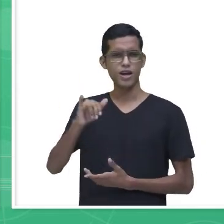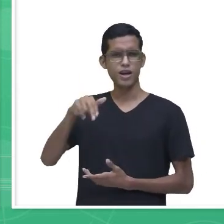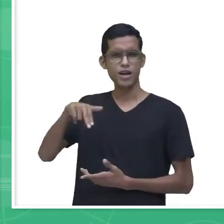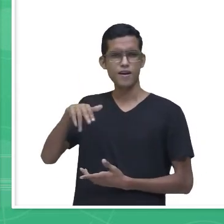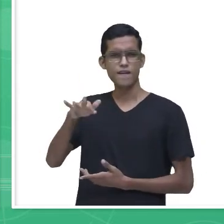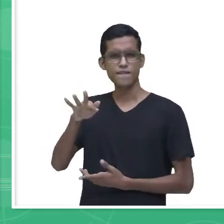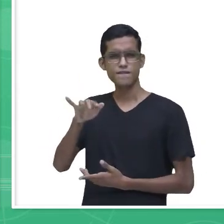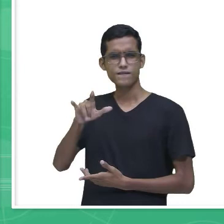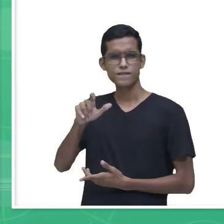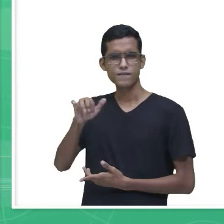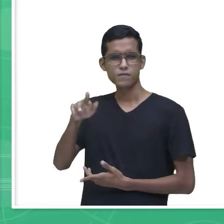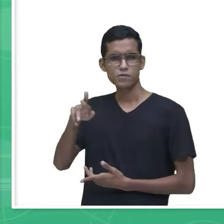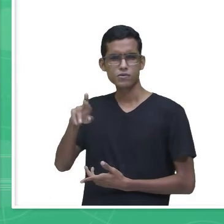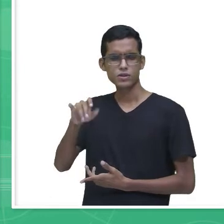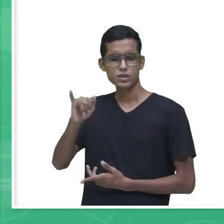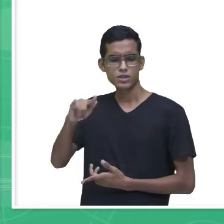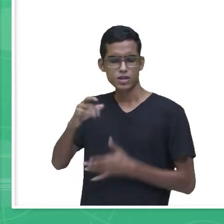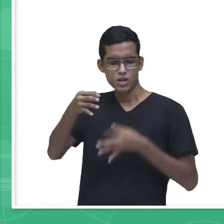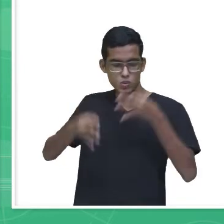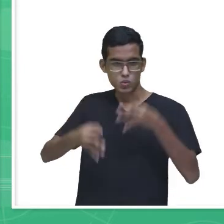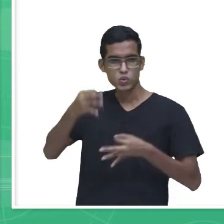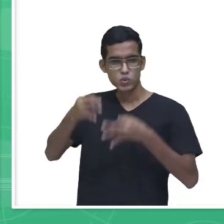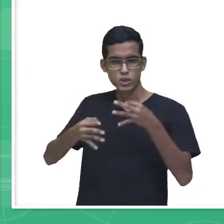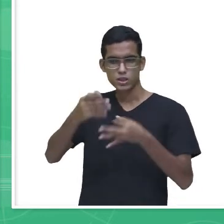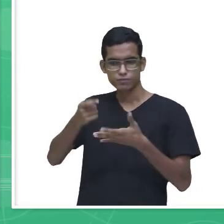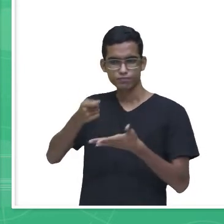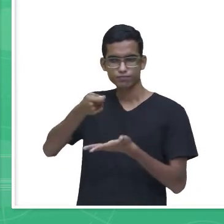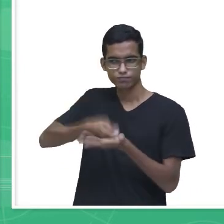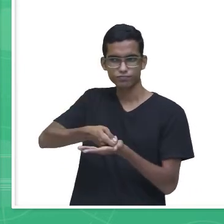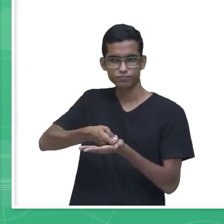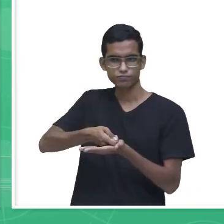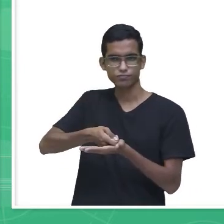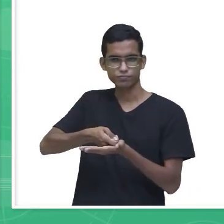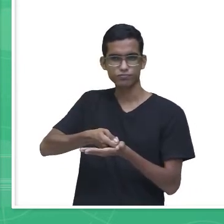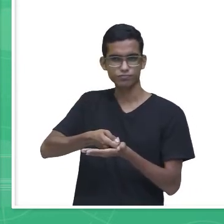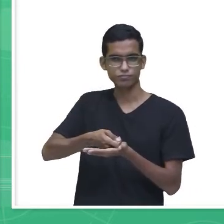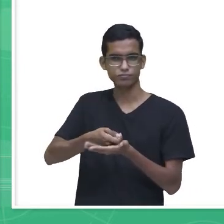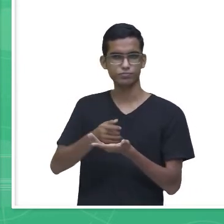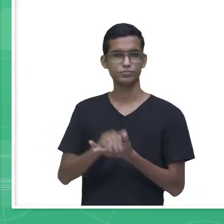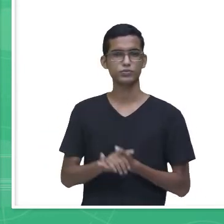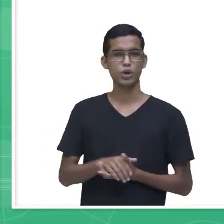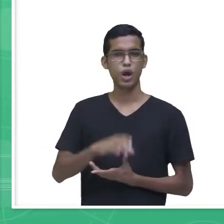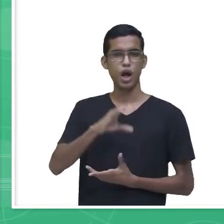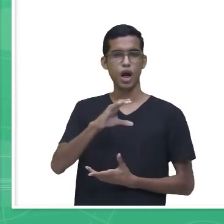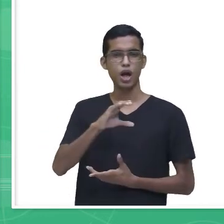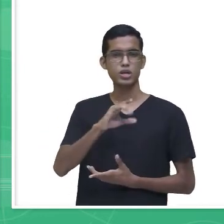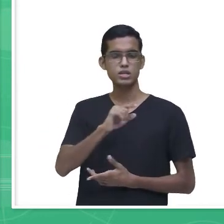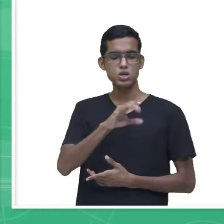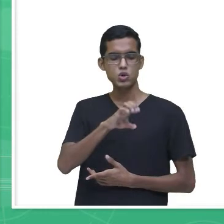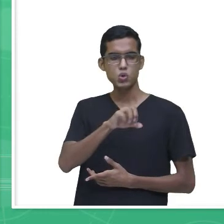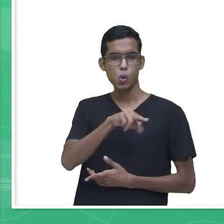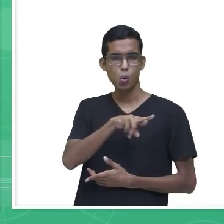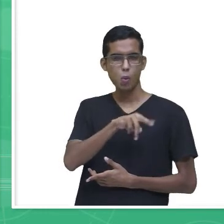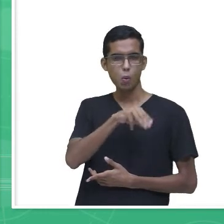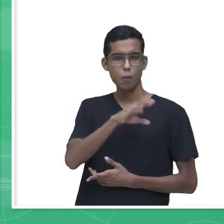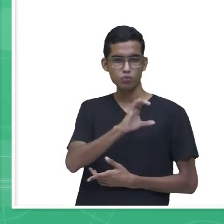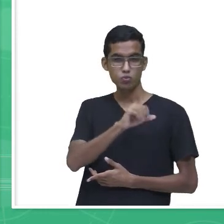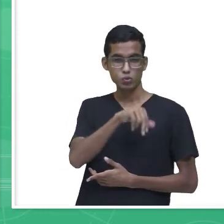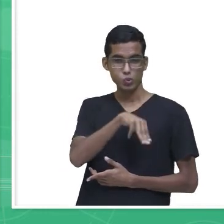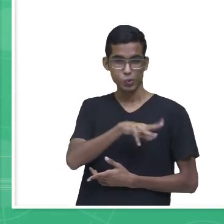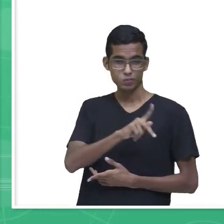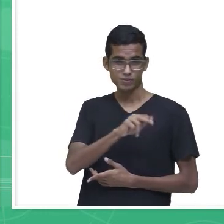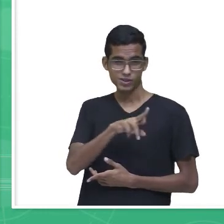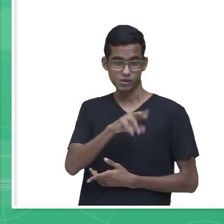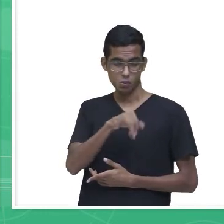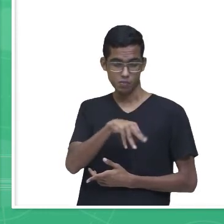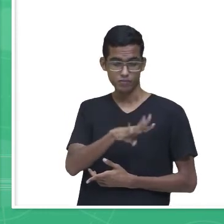pena, cumprimento, né, que é vai além do sentido de saudação, tem um significado